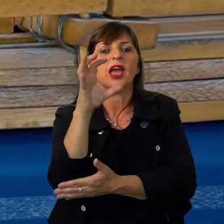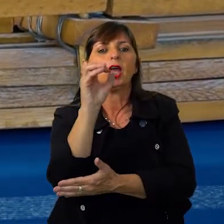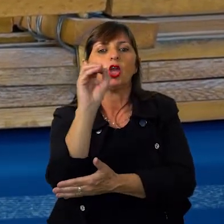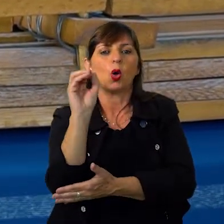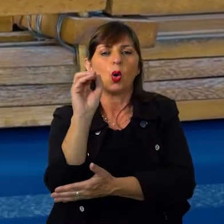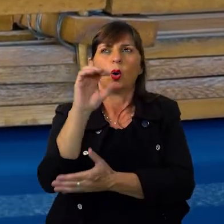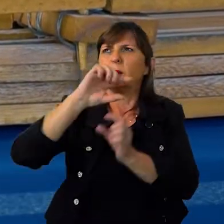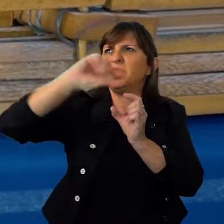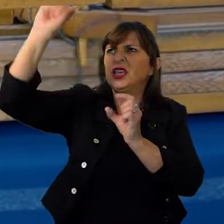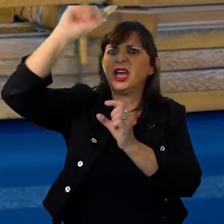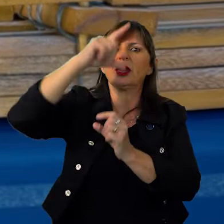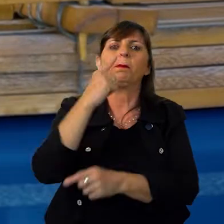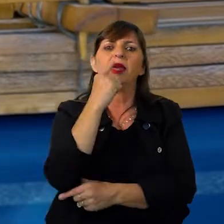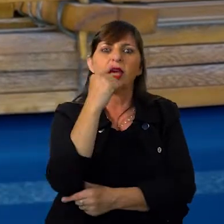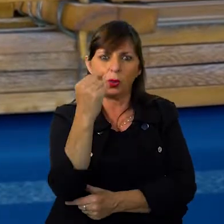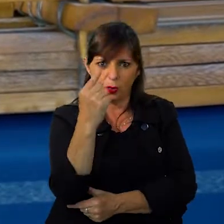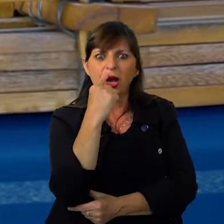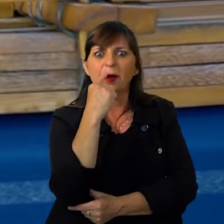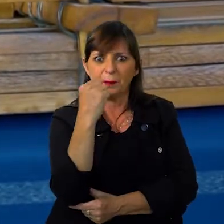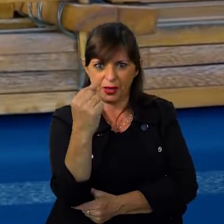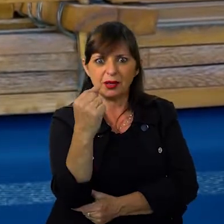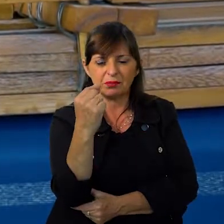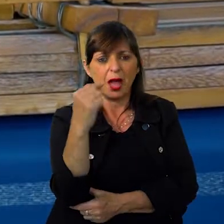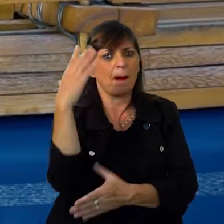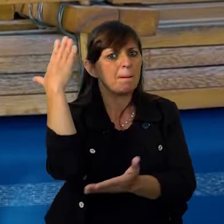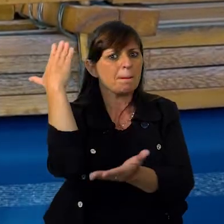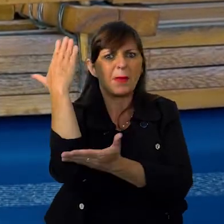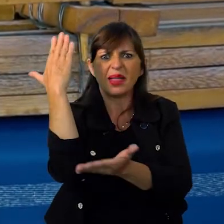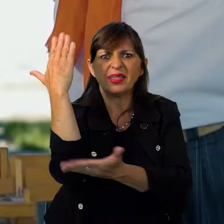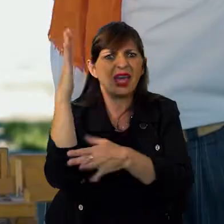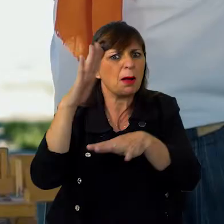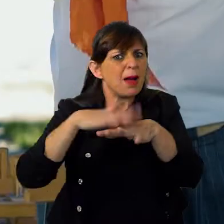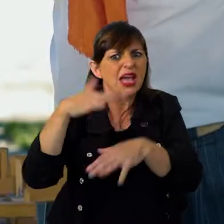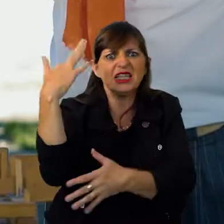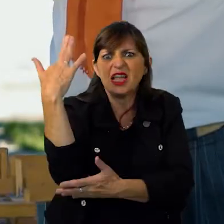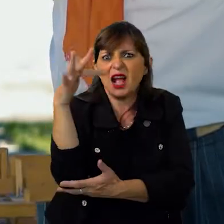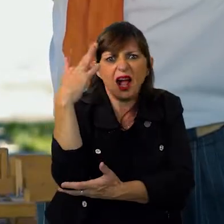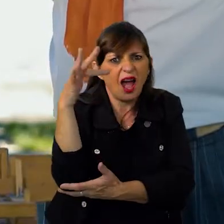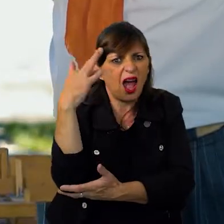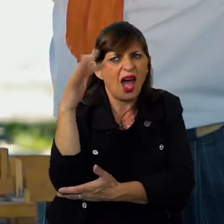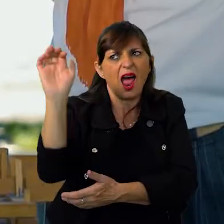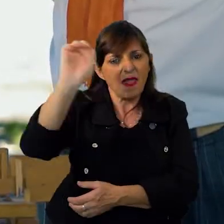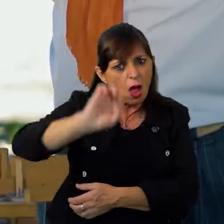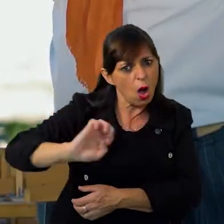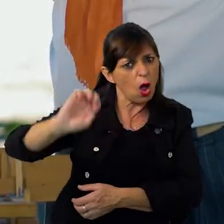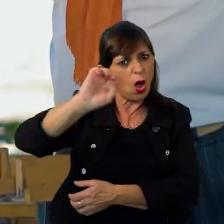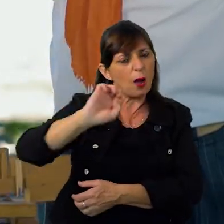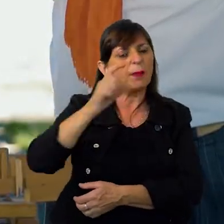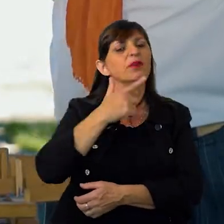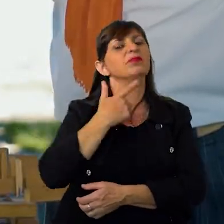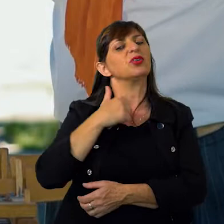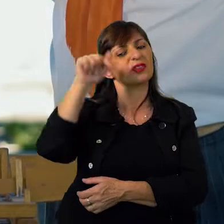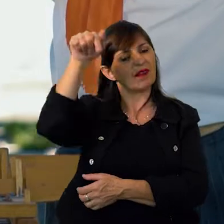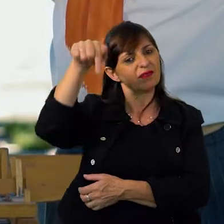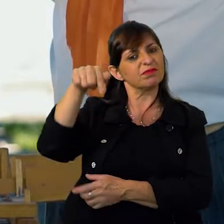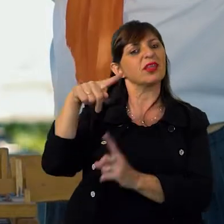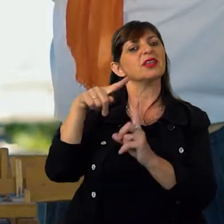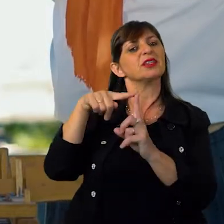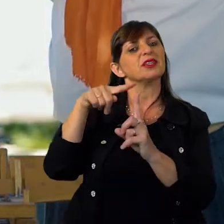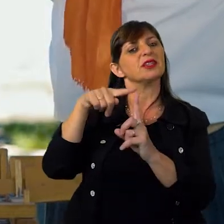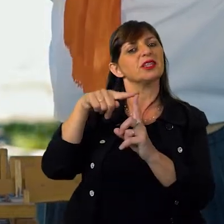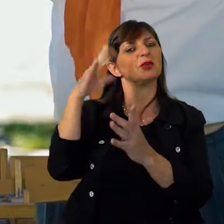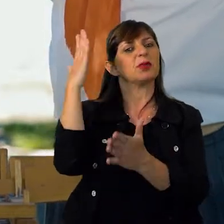argentinos que era a madeira que alcançava o valor comercial nas exportações para Europa madeira de